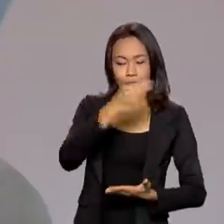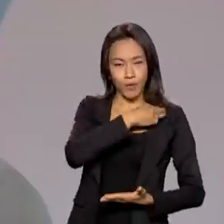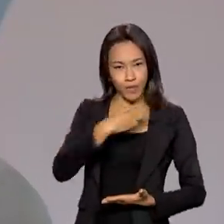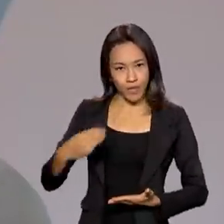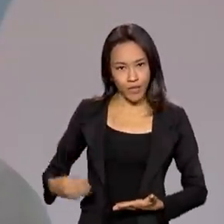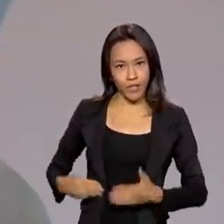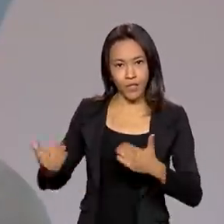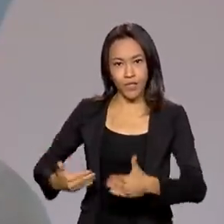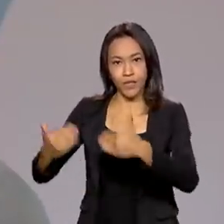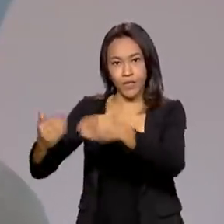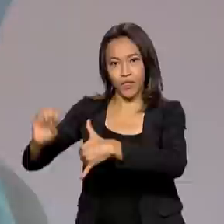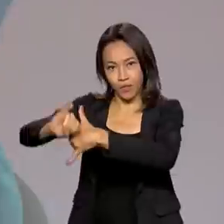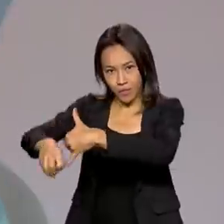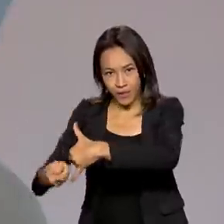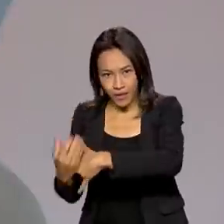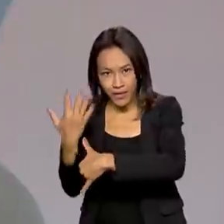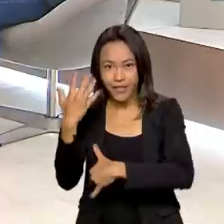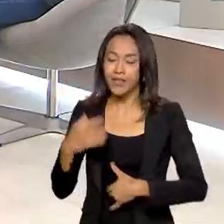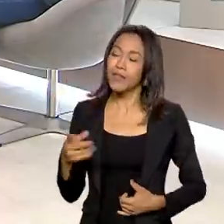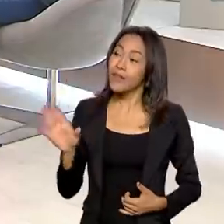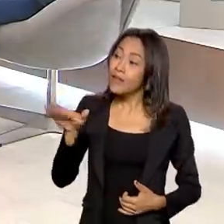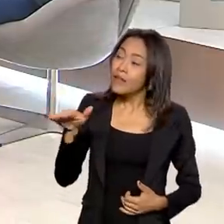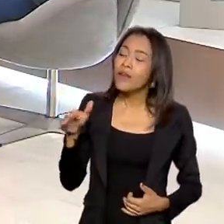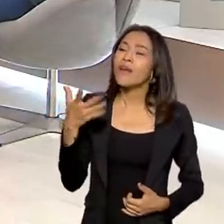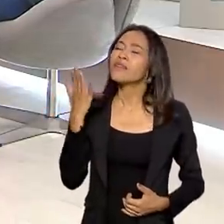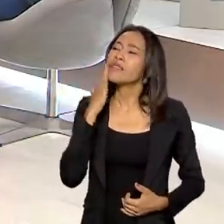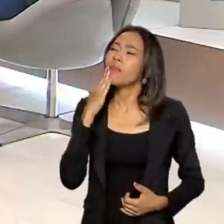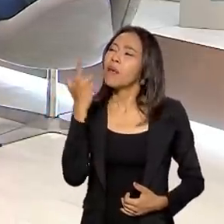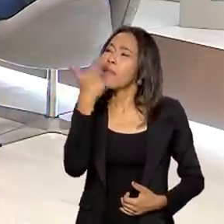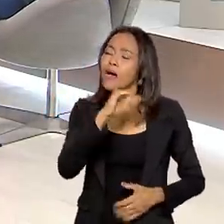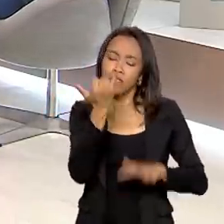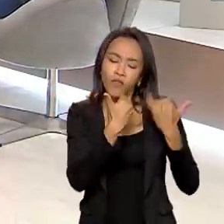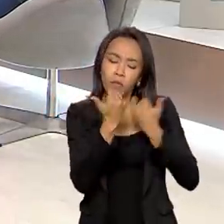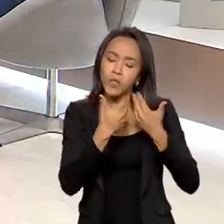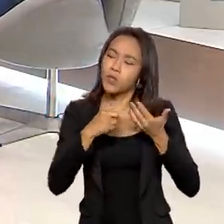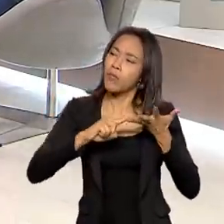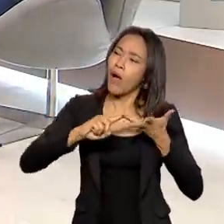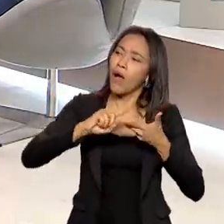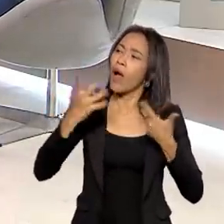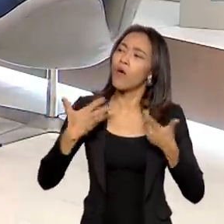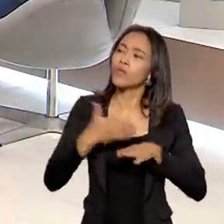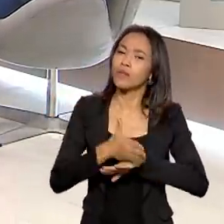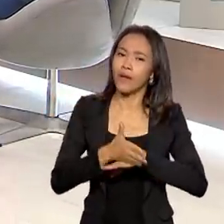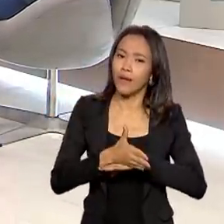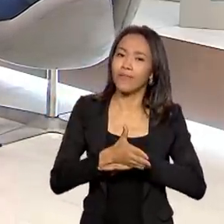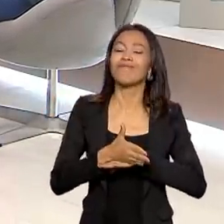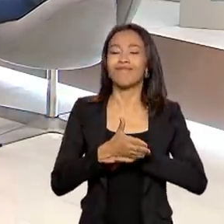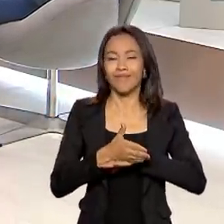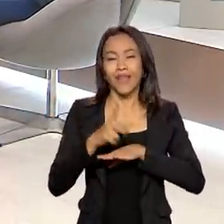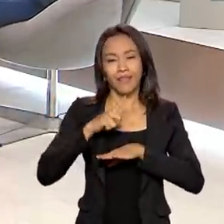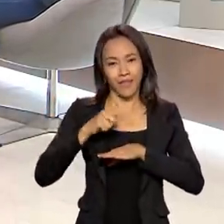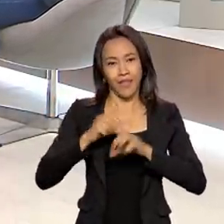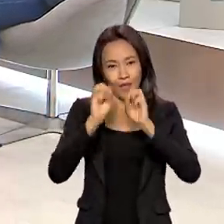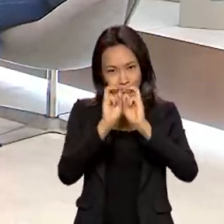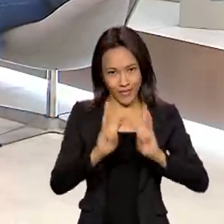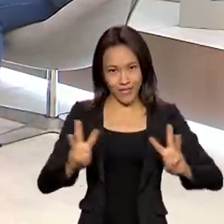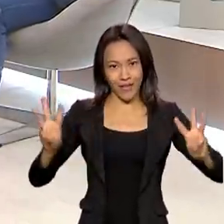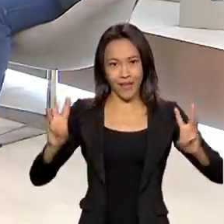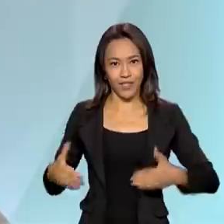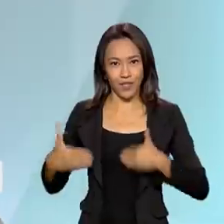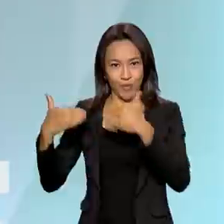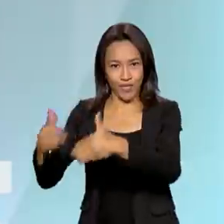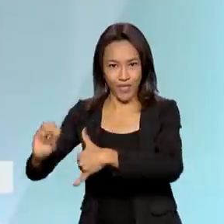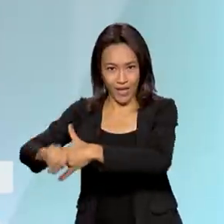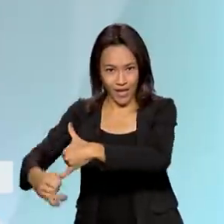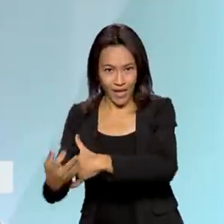Meio Ambiente, Joaquim Leite. Ministro, quem quiser se informar sobre essas e outras ações? Onde acessar? Acesse o site do Ministério, as redes sociais